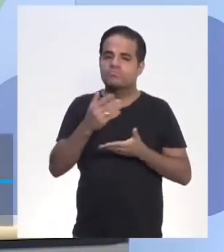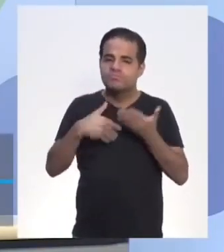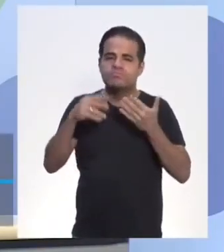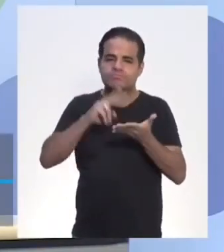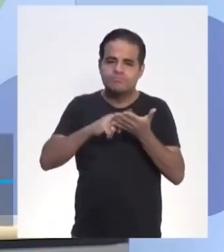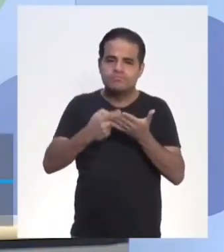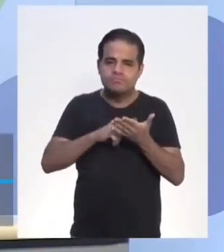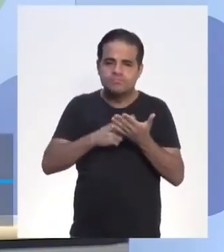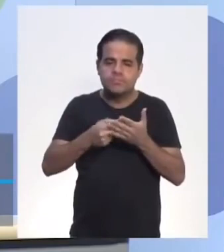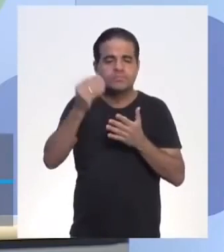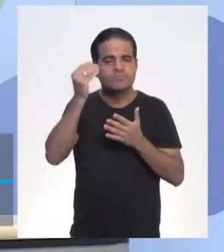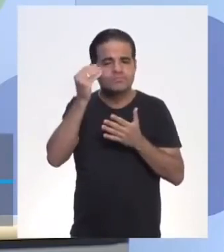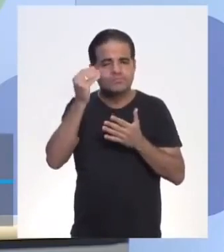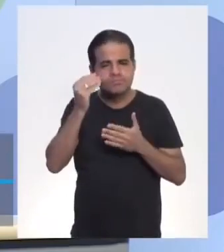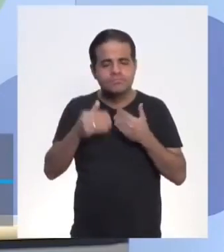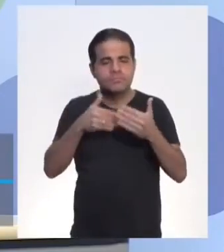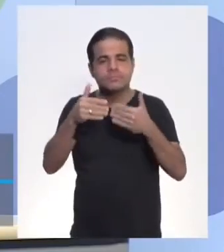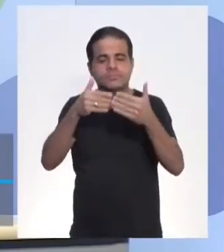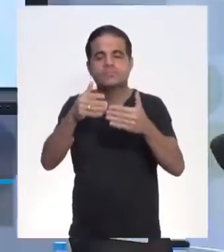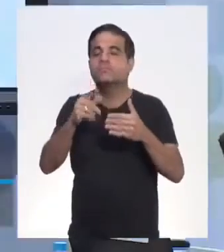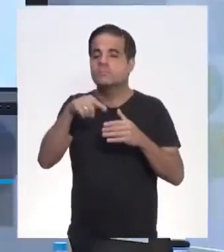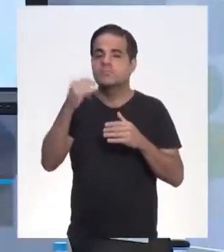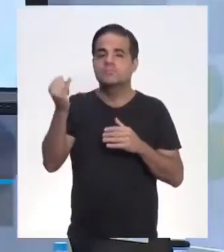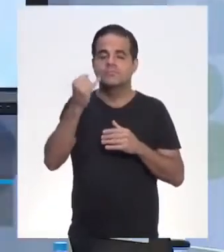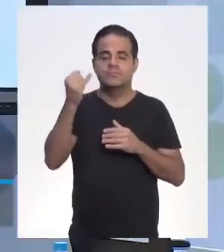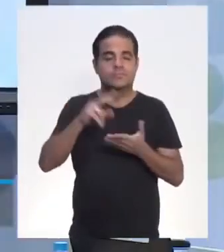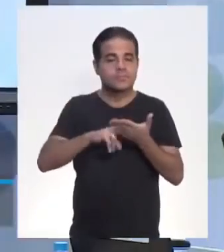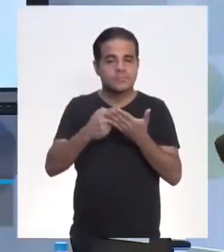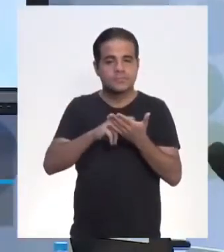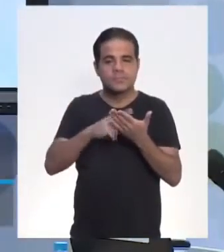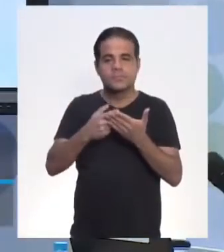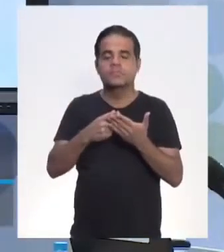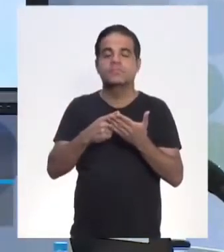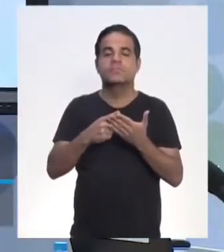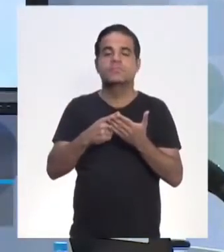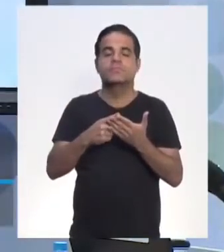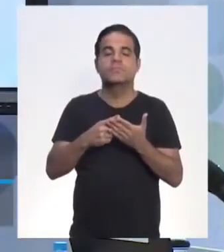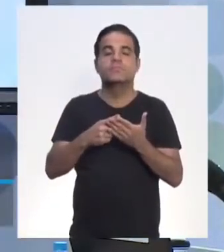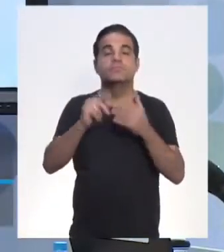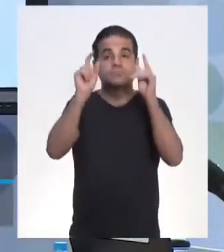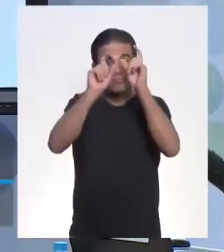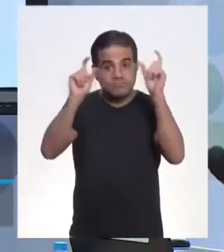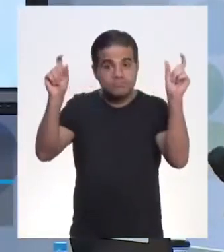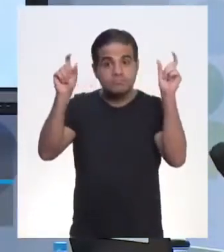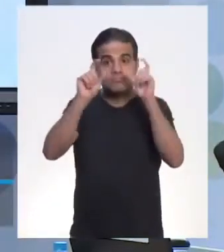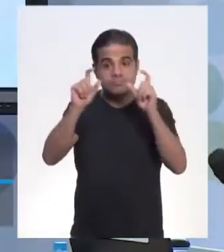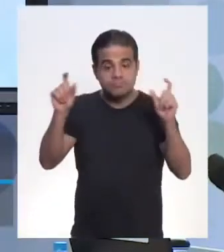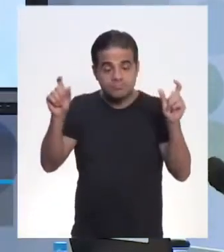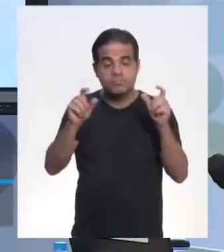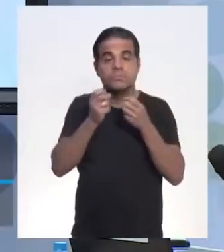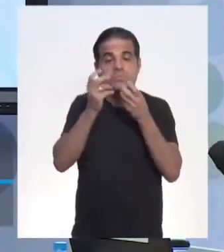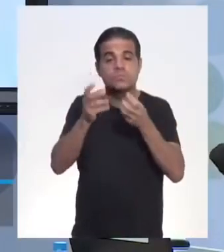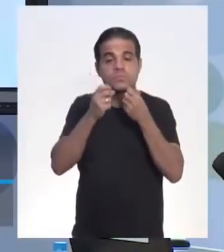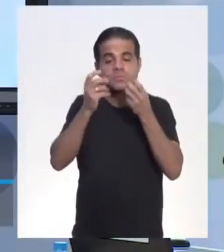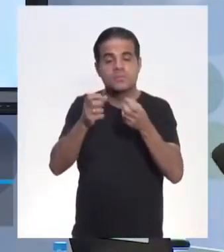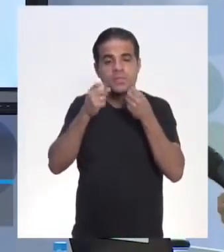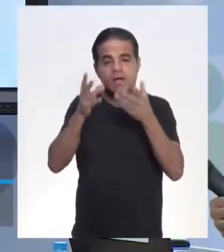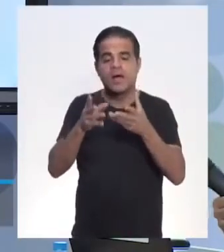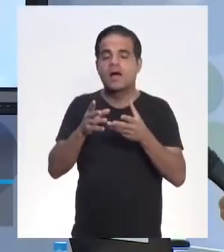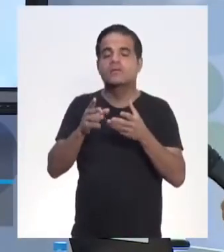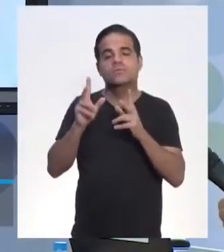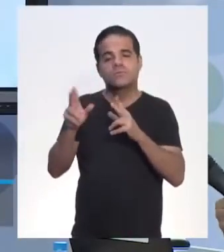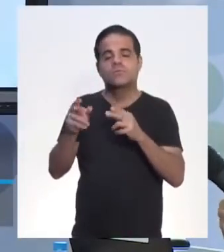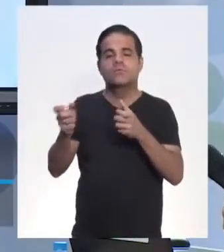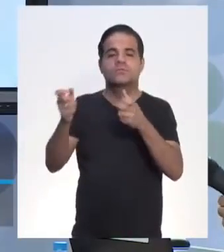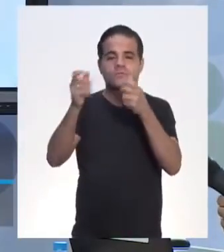interpretativa também na exatamente que a importância da interpretação do enunciado e dos dados como Jonas